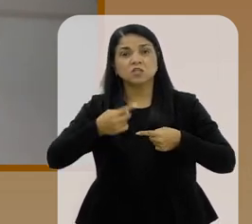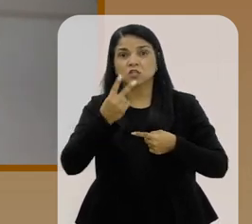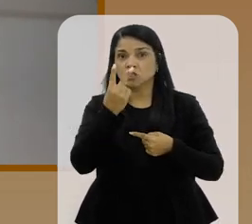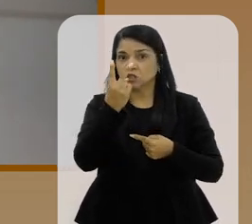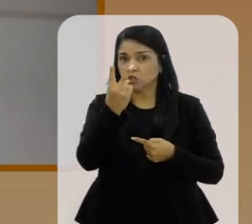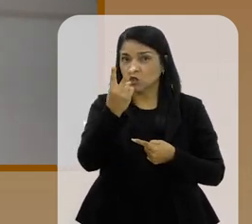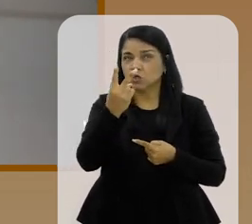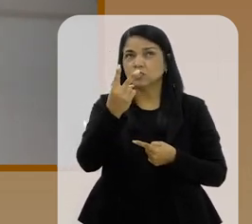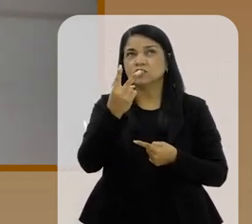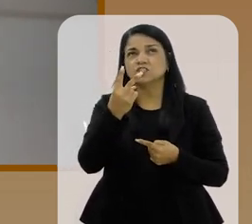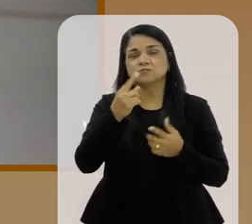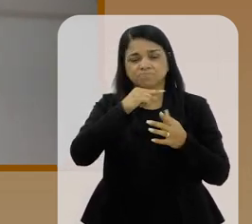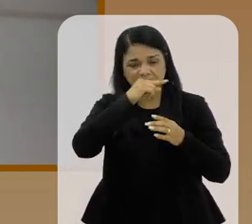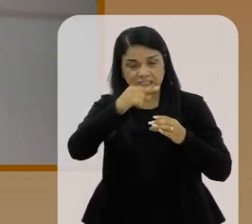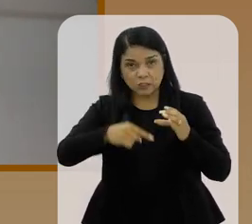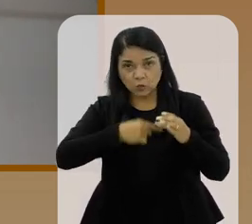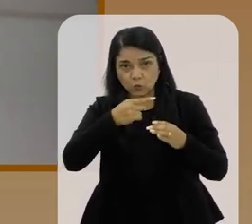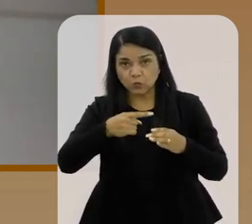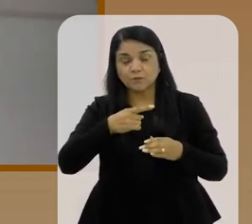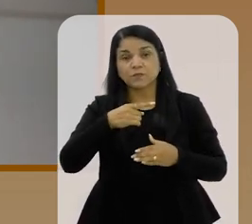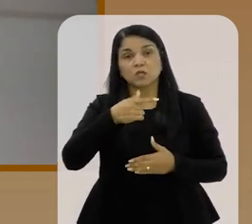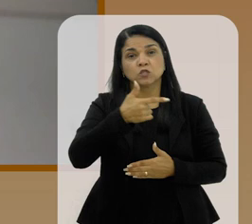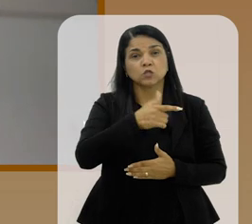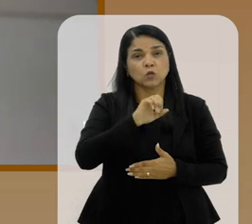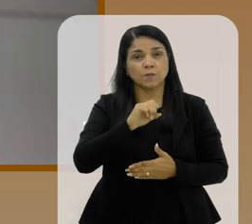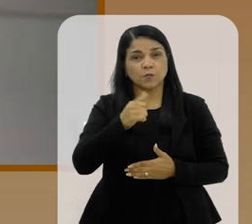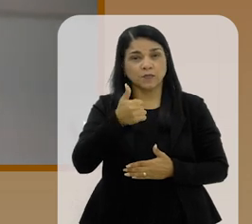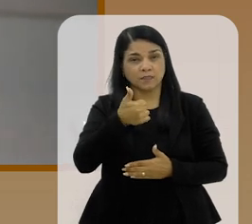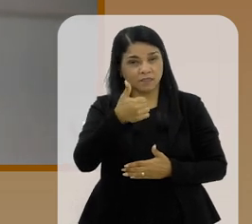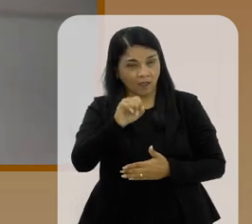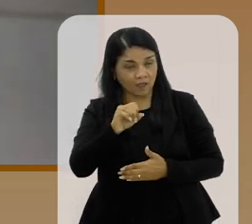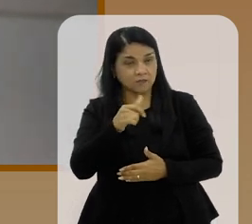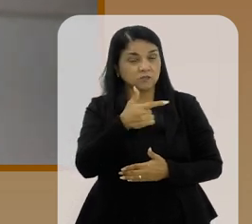eu fui considerado em dois ciclos, em 2010 e 2014.